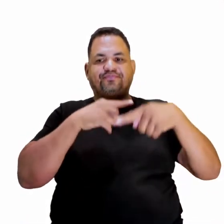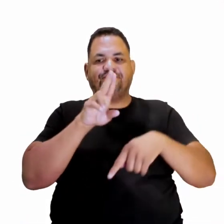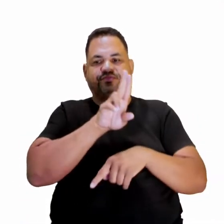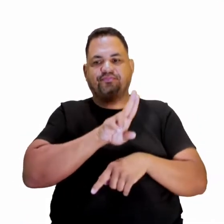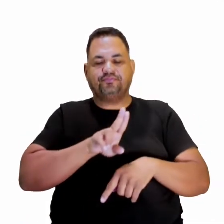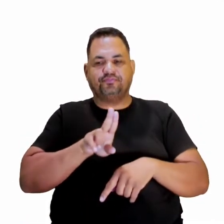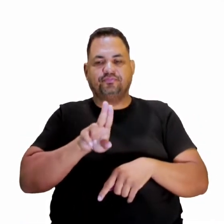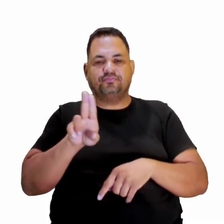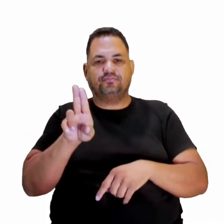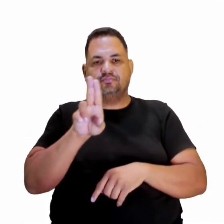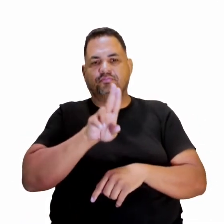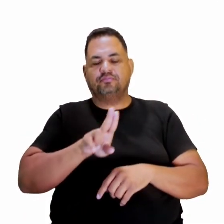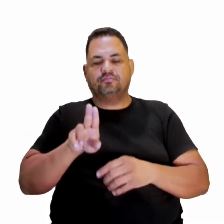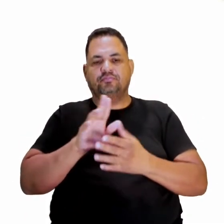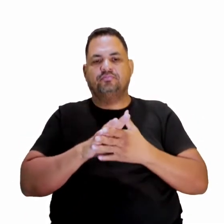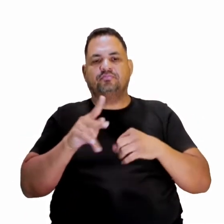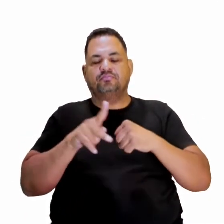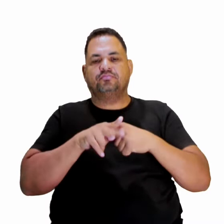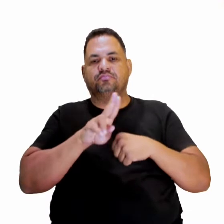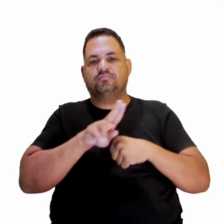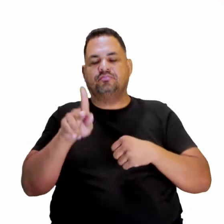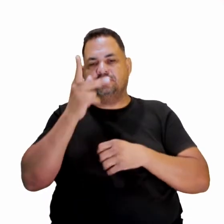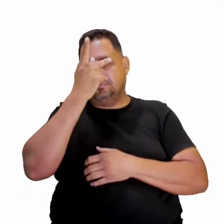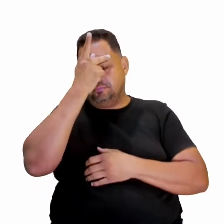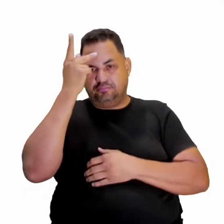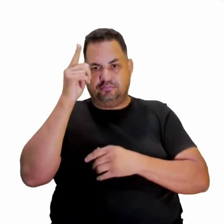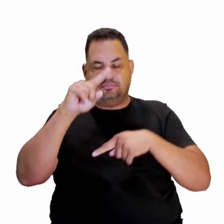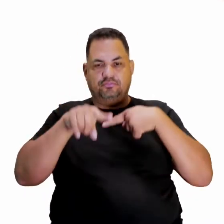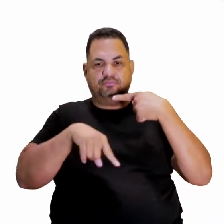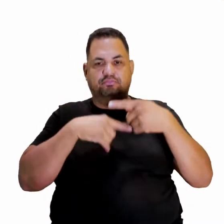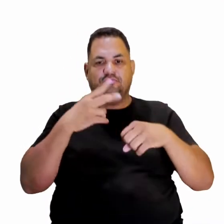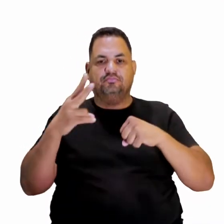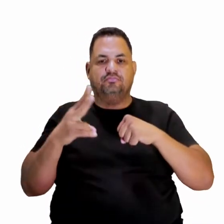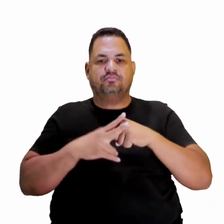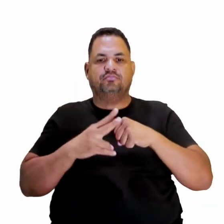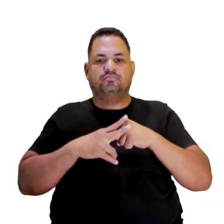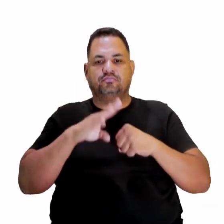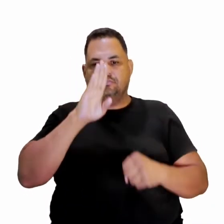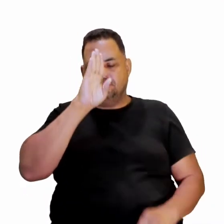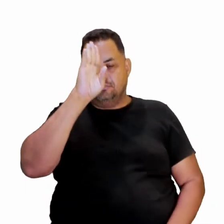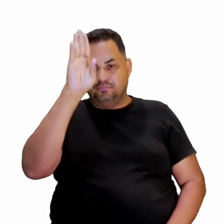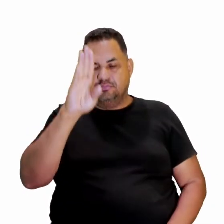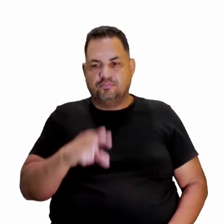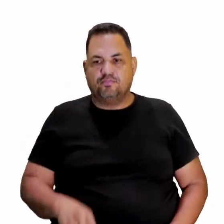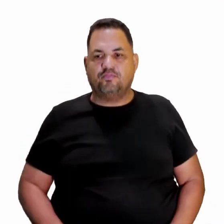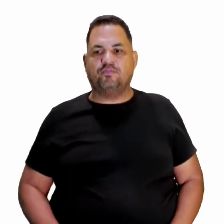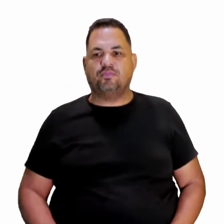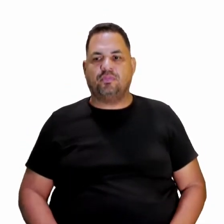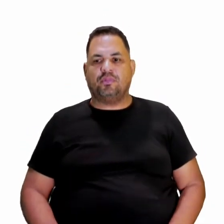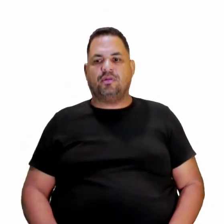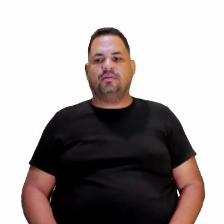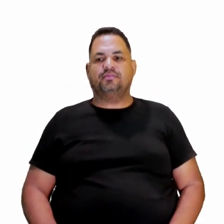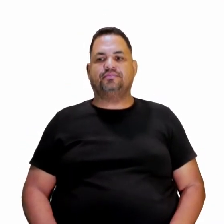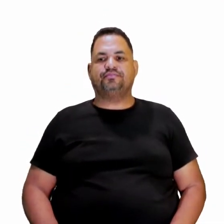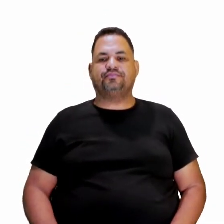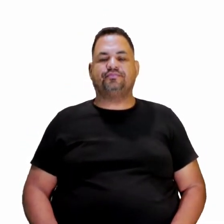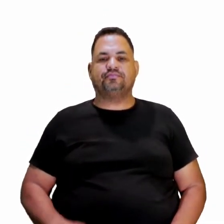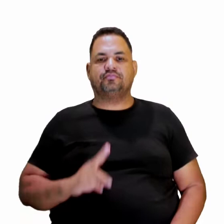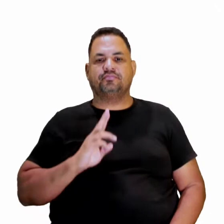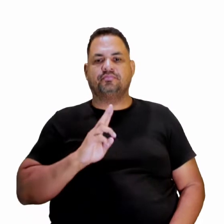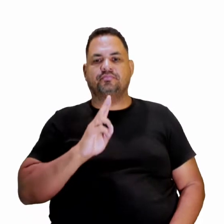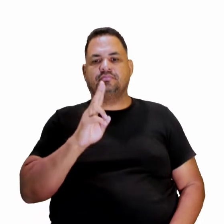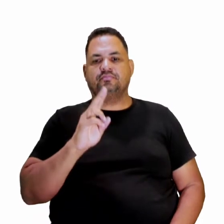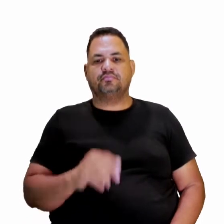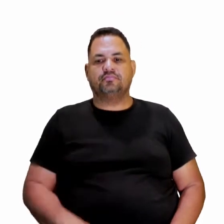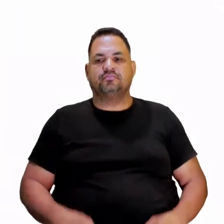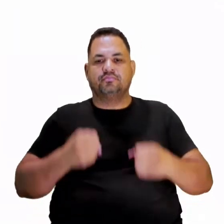pronome pessoal ou sujeito da oração. Depois o verbo principal. E o verbo principal, ele continua naquela